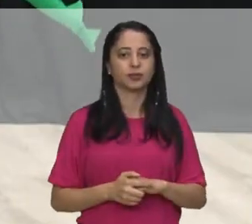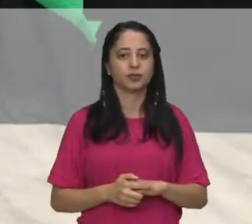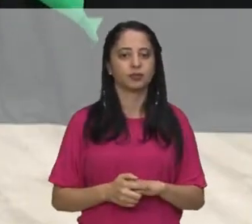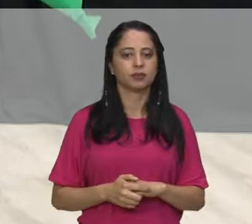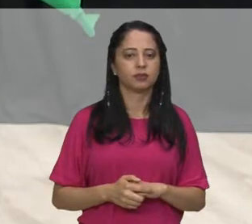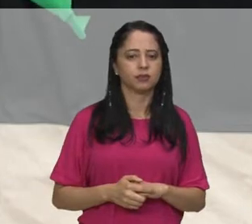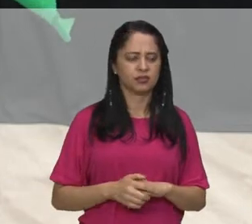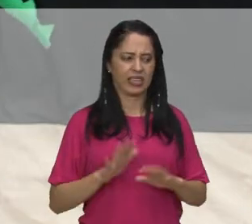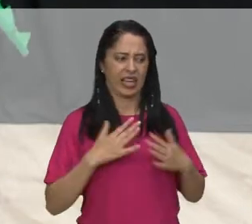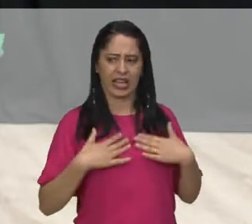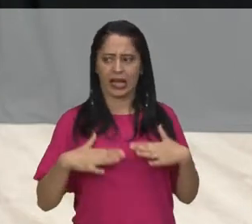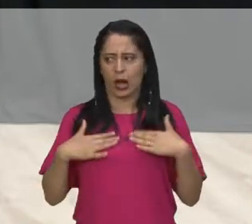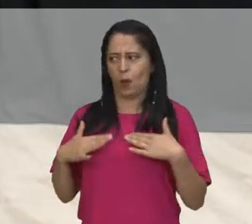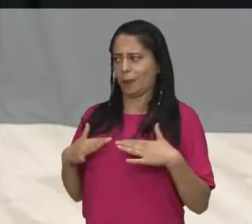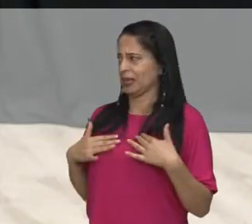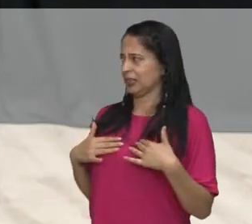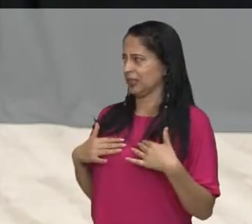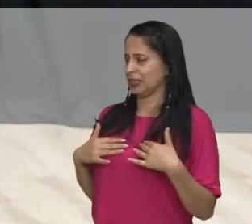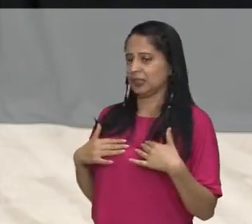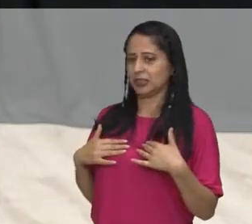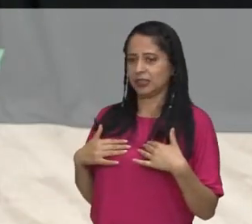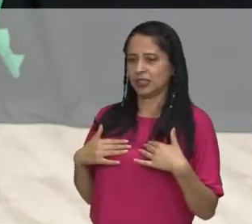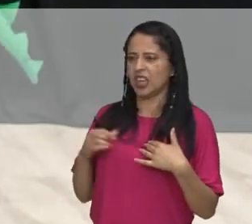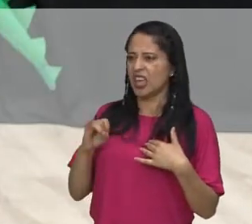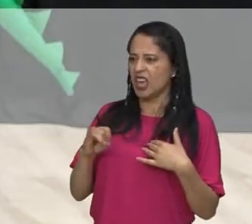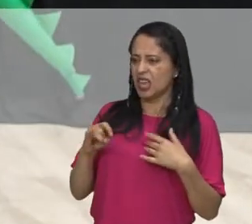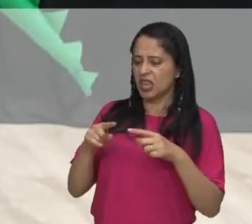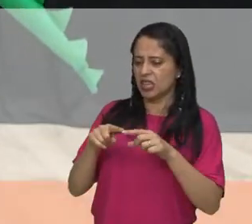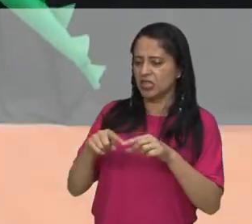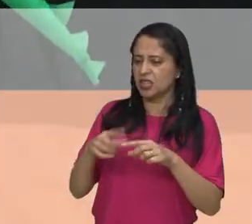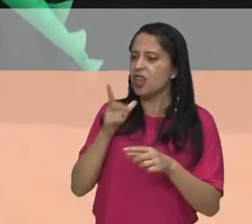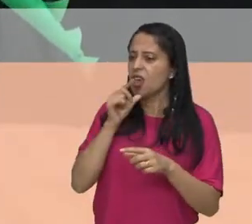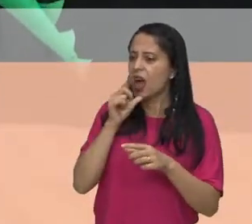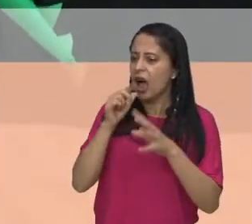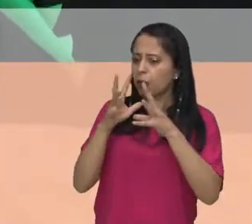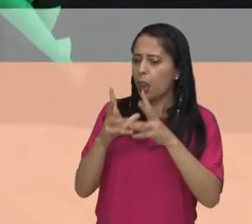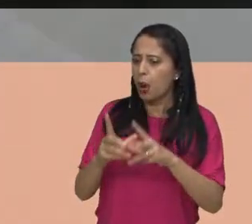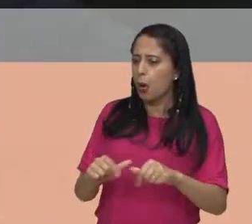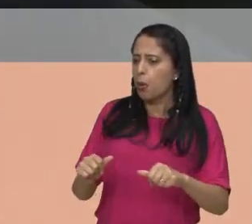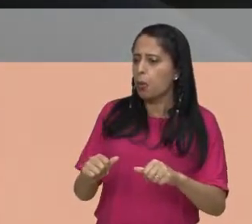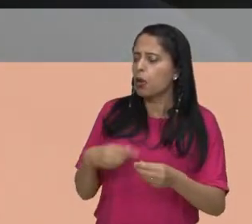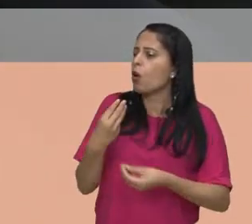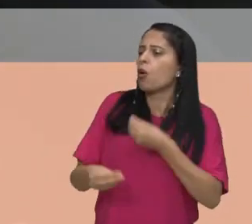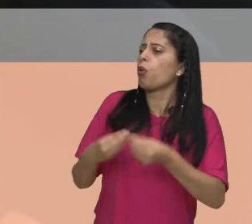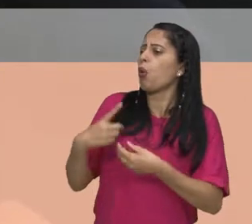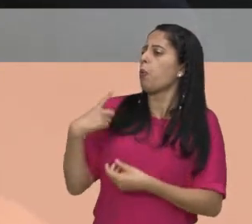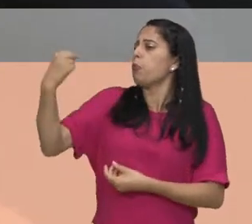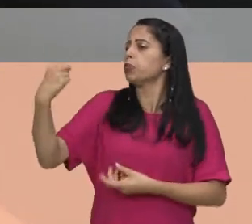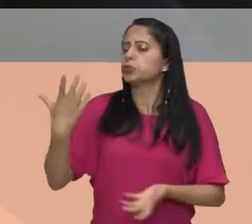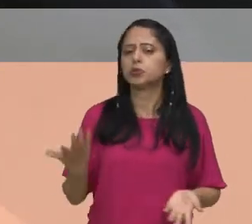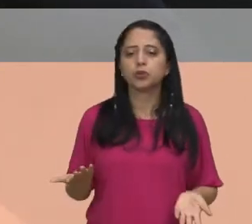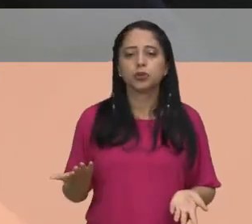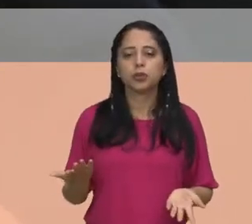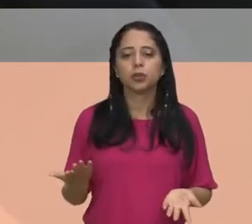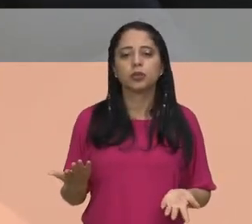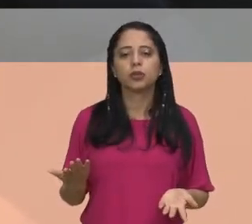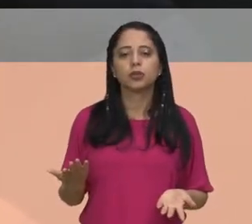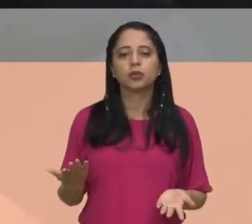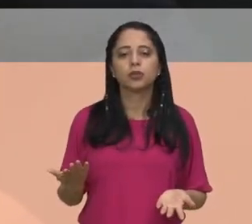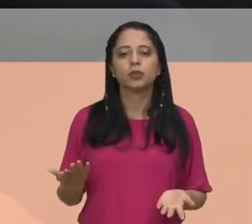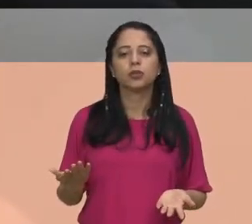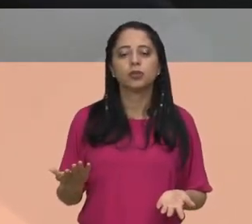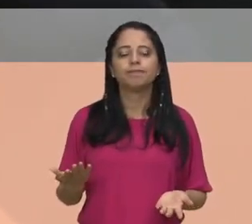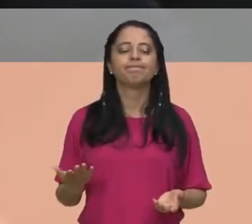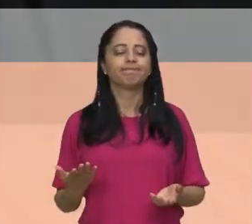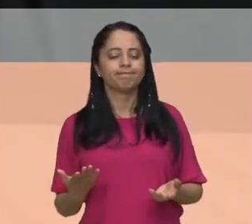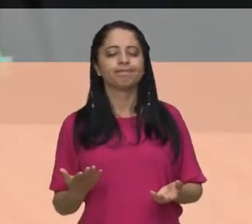Opa, calma aí. Mas e se ele secar? Como que a gente vai sair daí? Se for preciso,